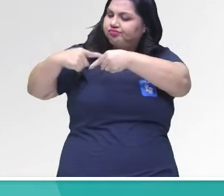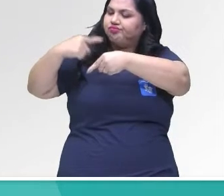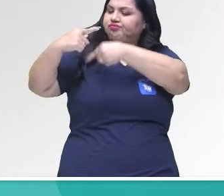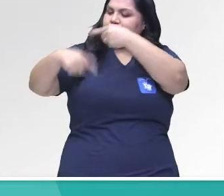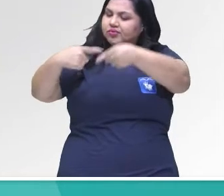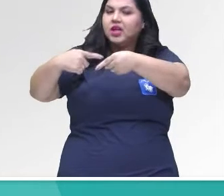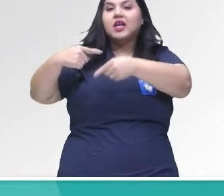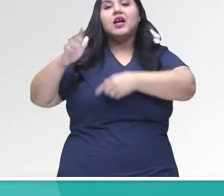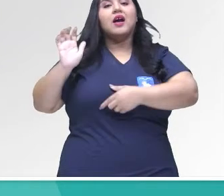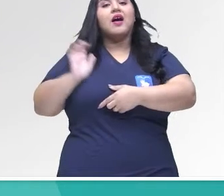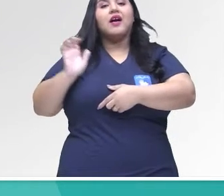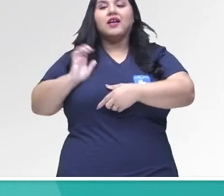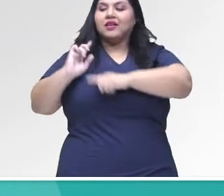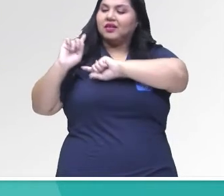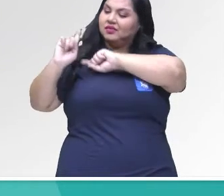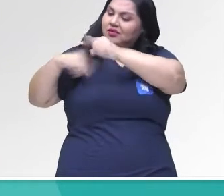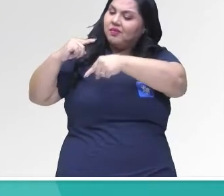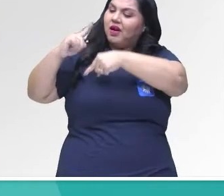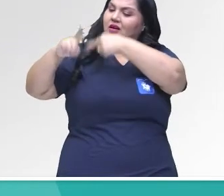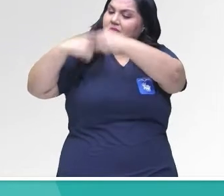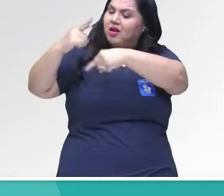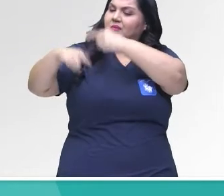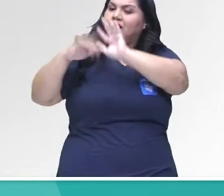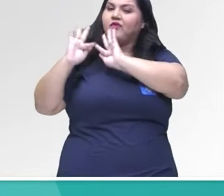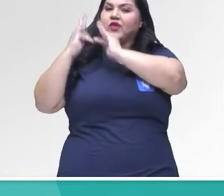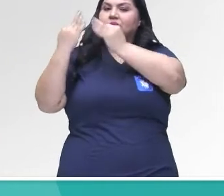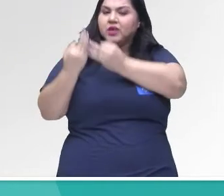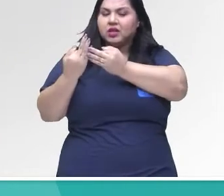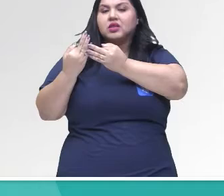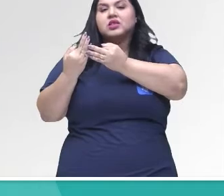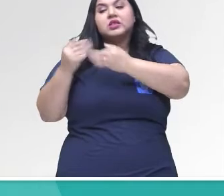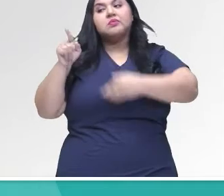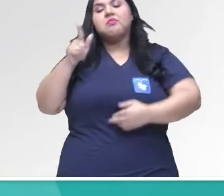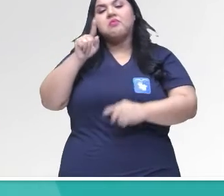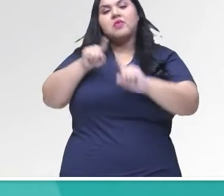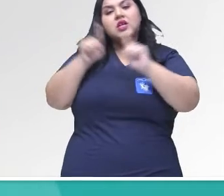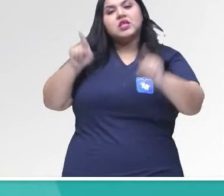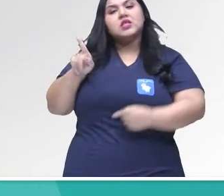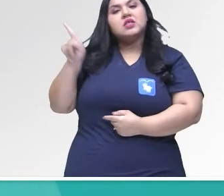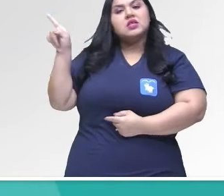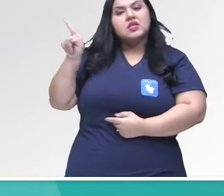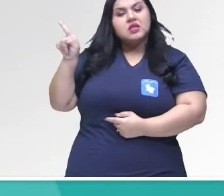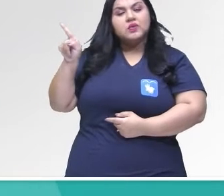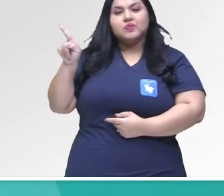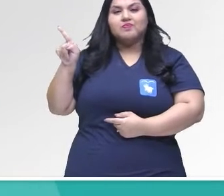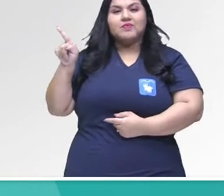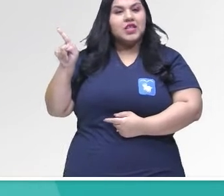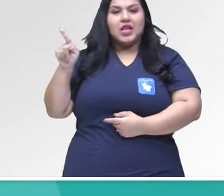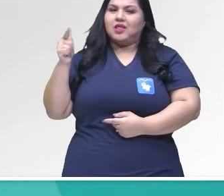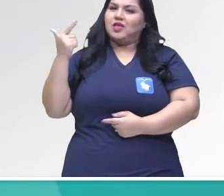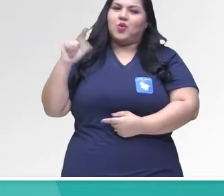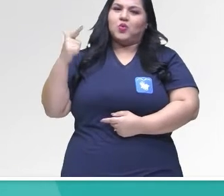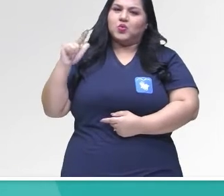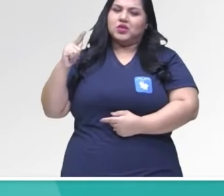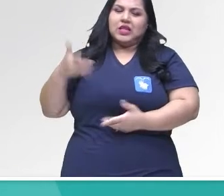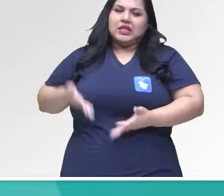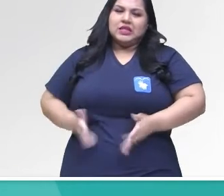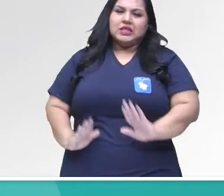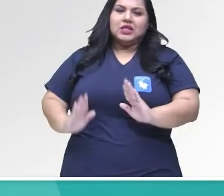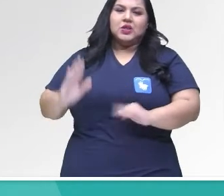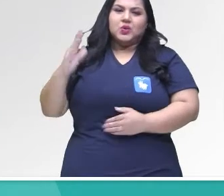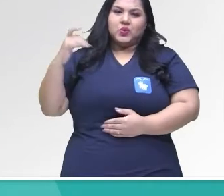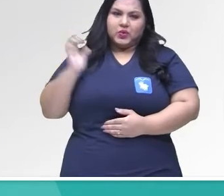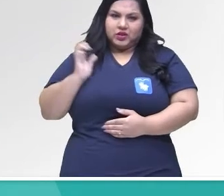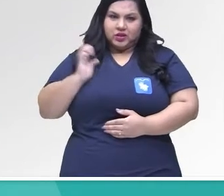regalias no reinado, não é verdade? Então essas senhoras, essas damas da corte, elas não possuem esses títulos.